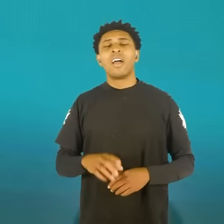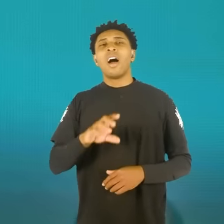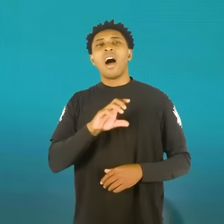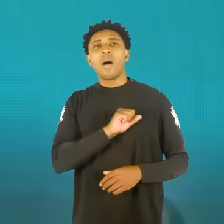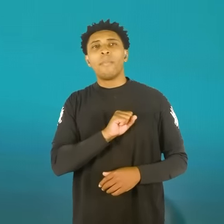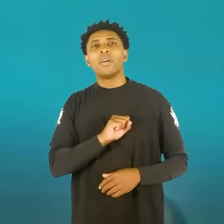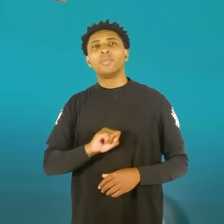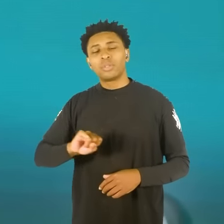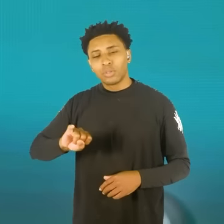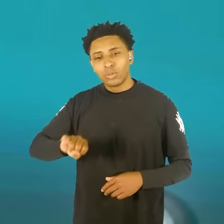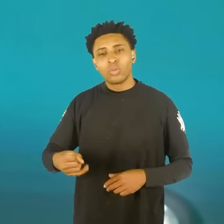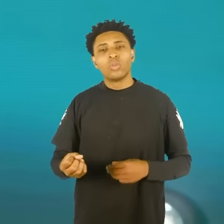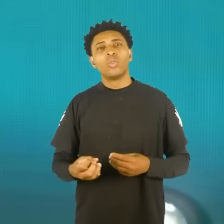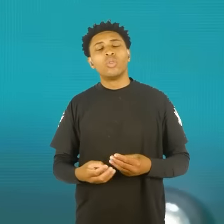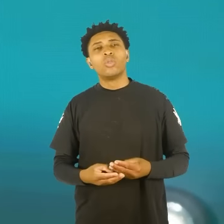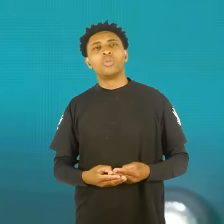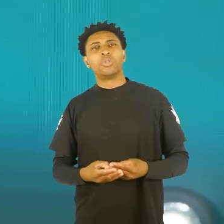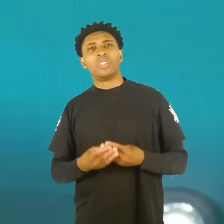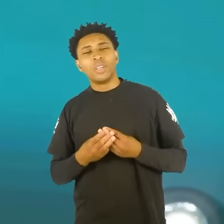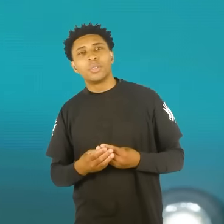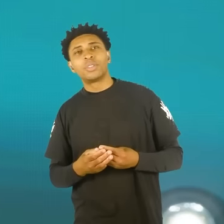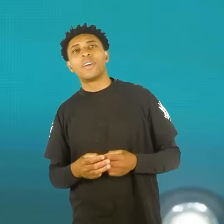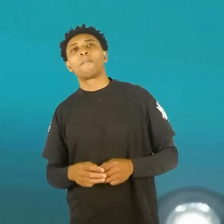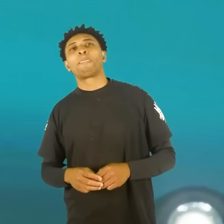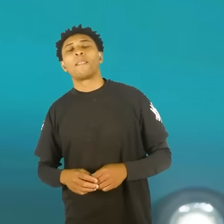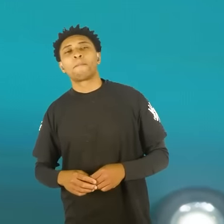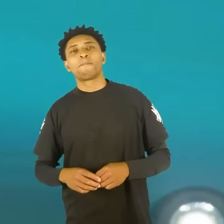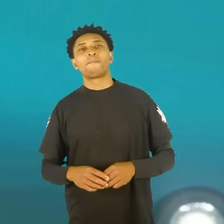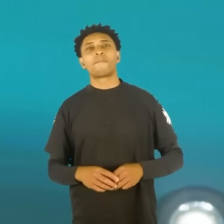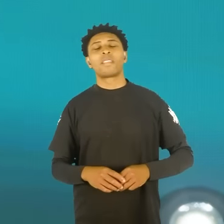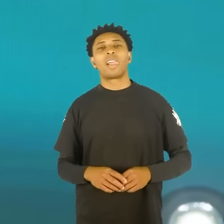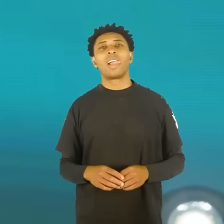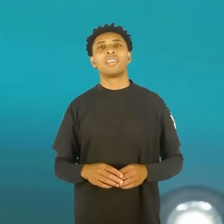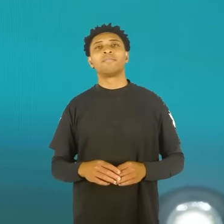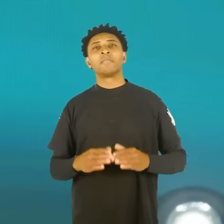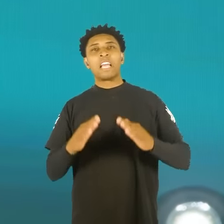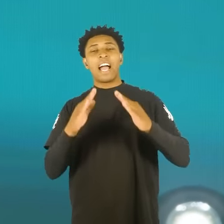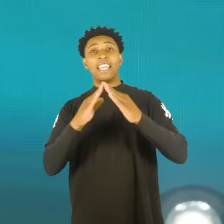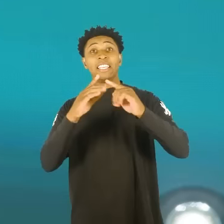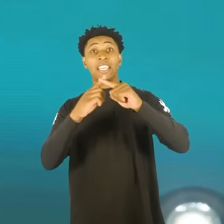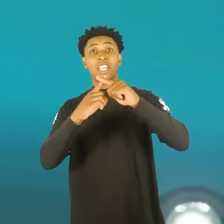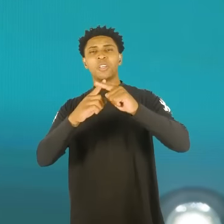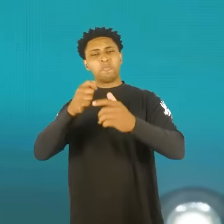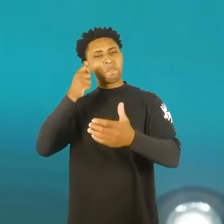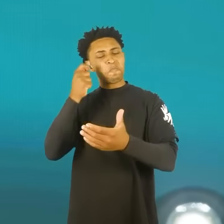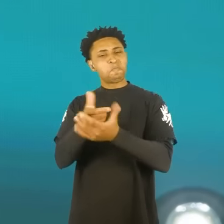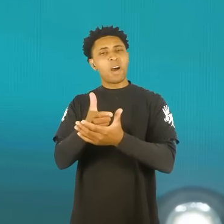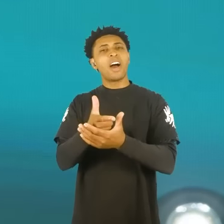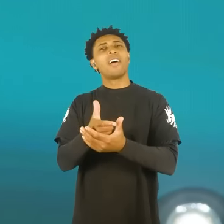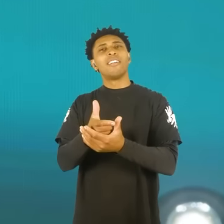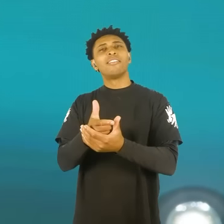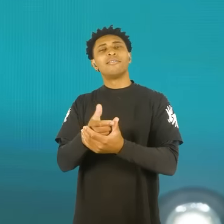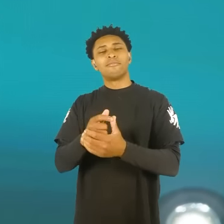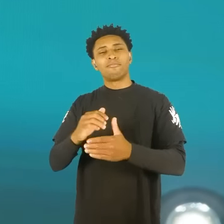filhos da igreja. A igreja lavada e remida no sangue do Cordeiro. A igreja que foi paga um alto preço. A